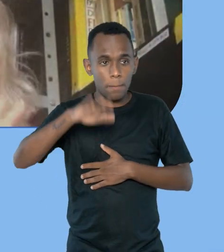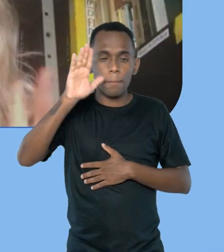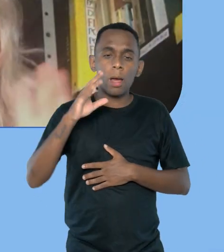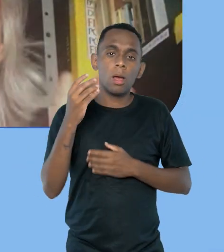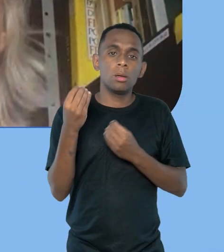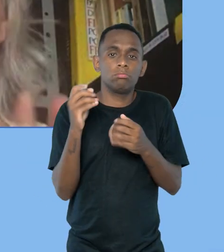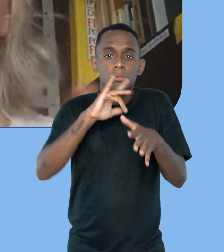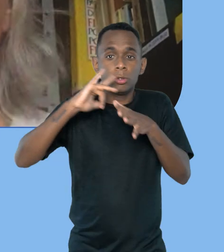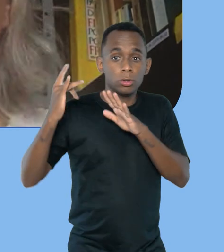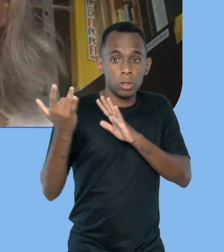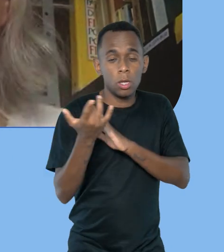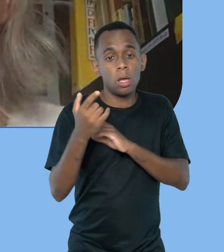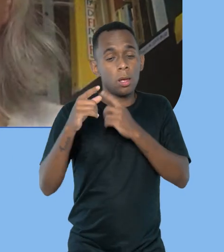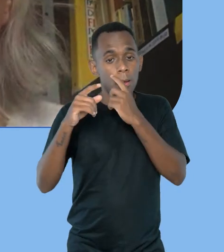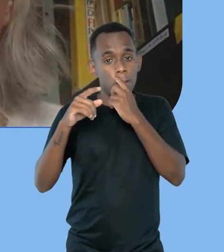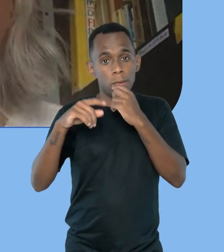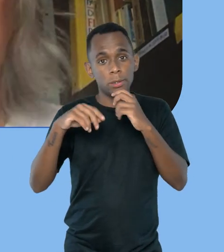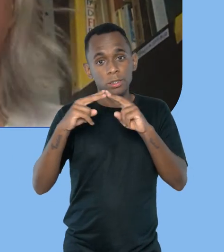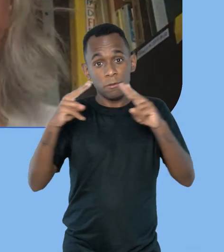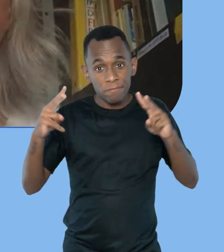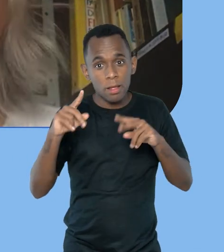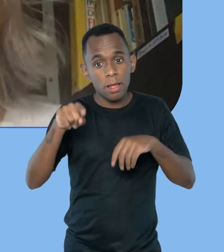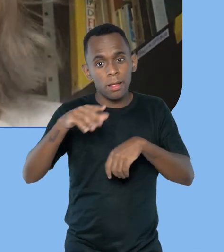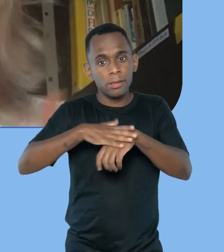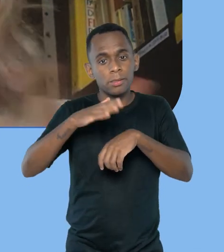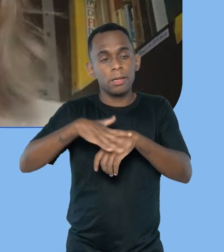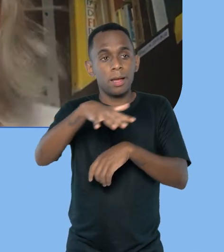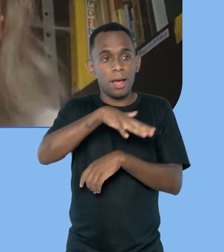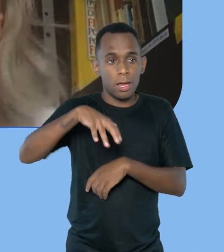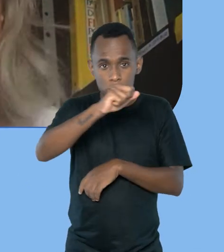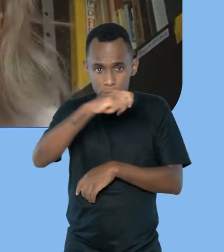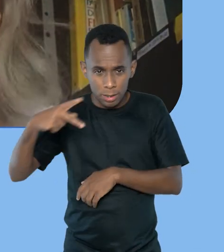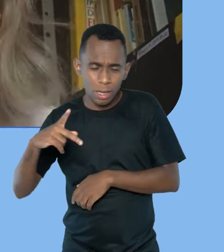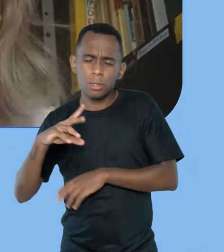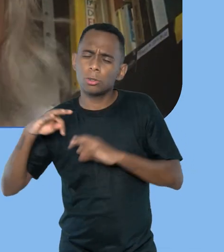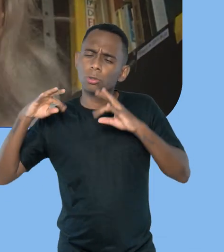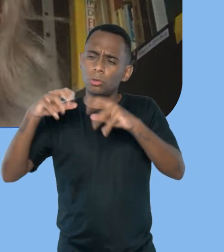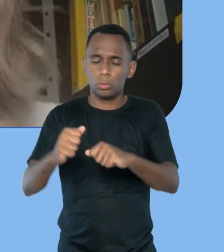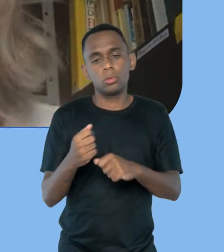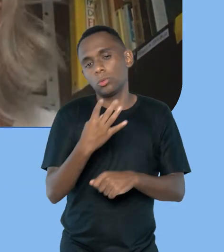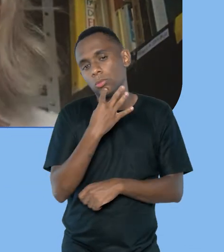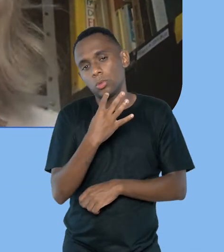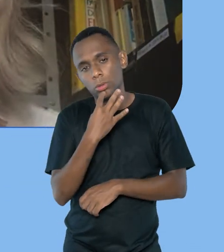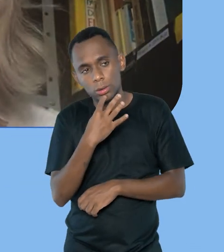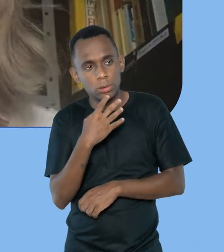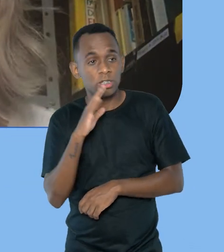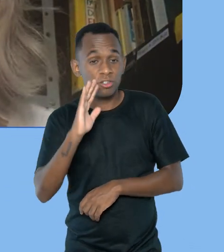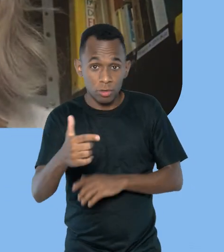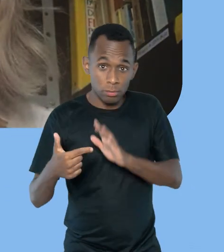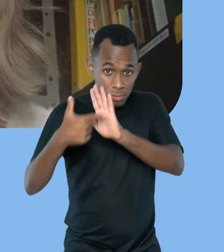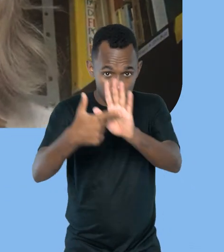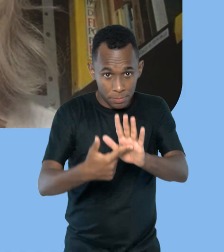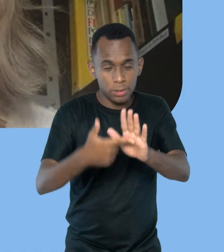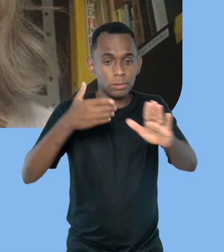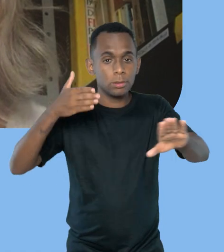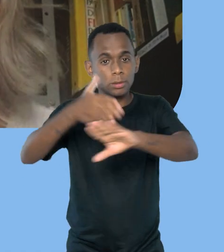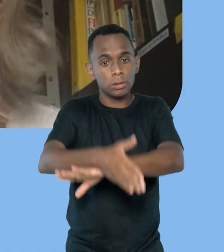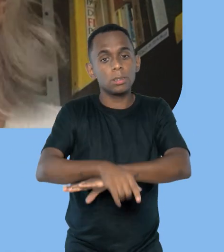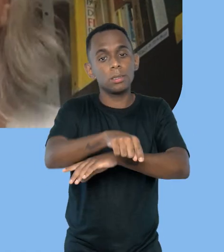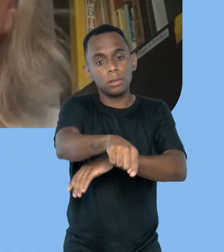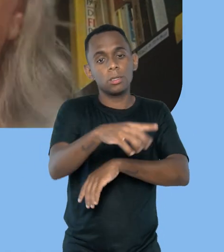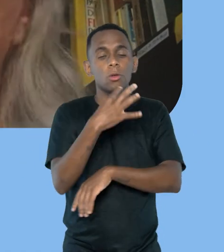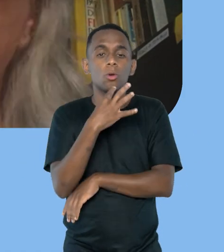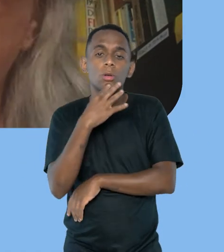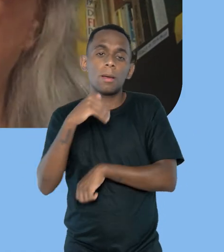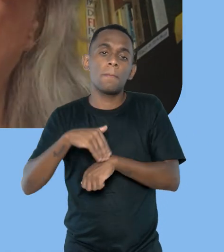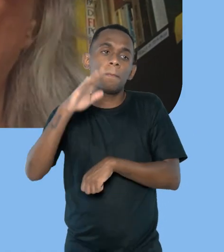as mídias digitais estão na área agora. E nós não podemos desconhecer. Você já traz ele, já